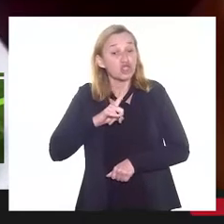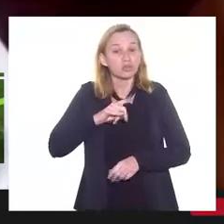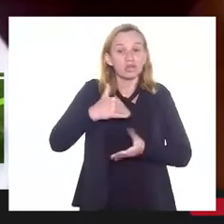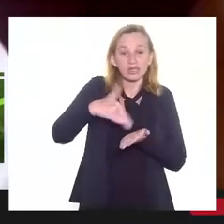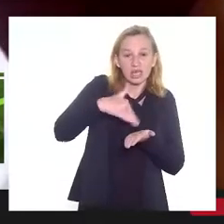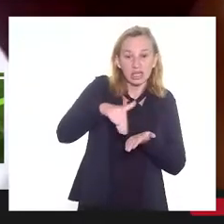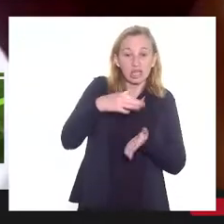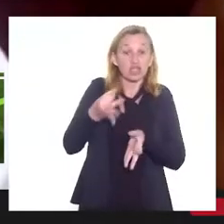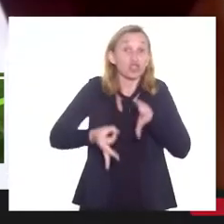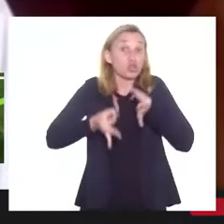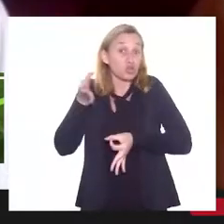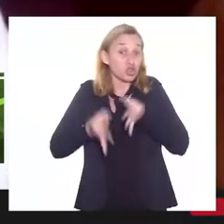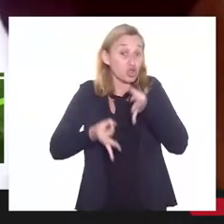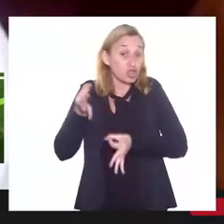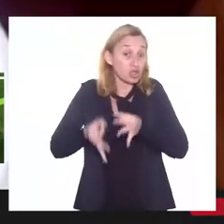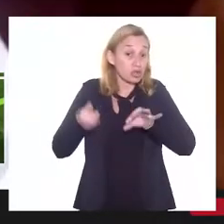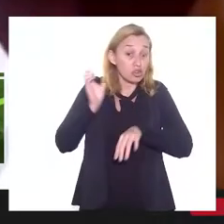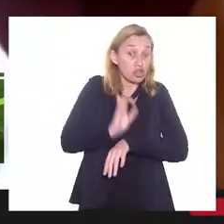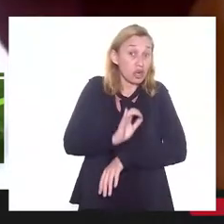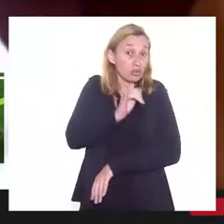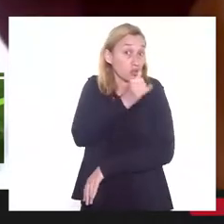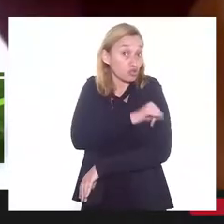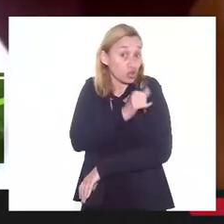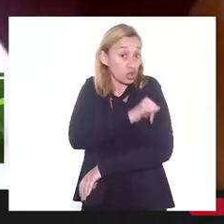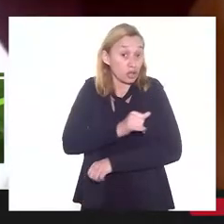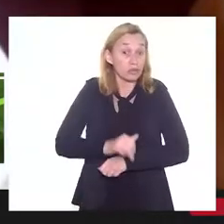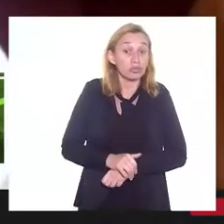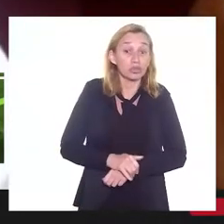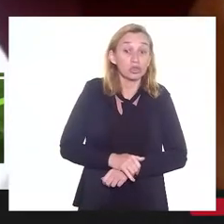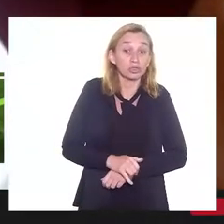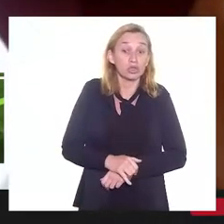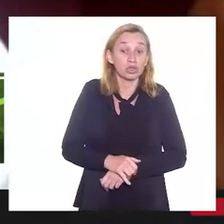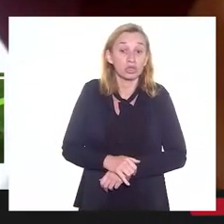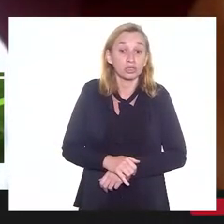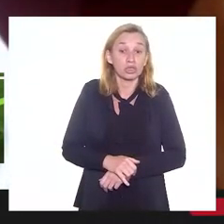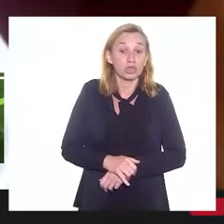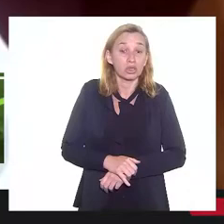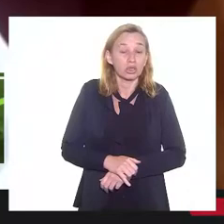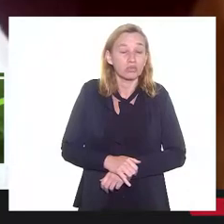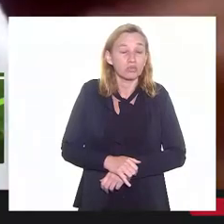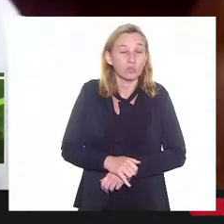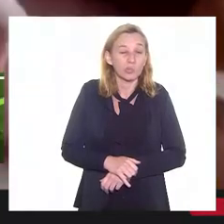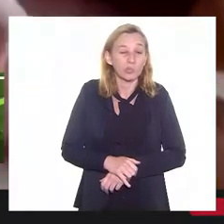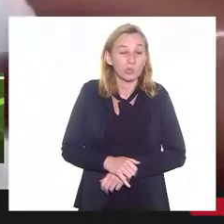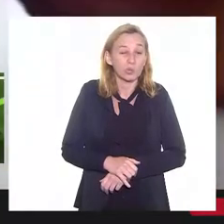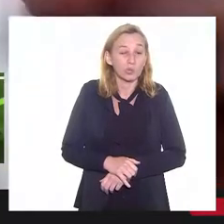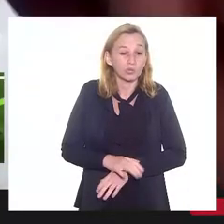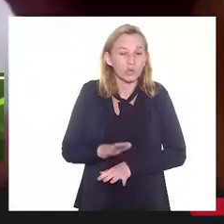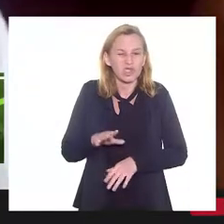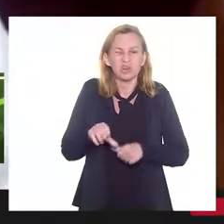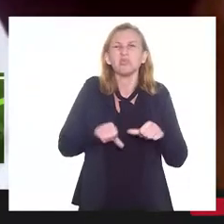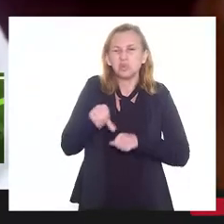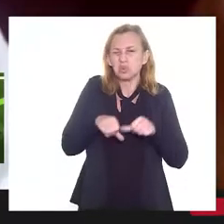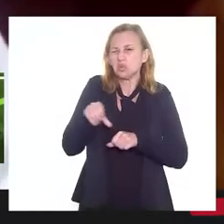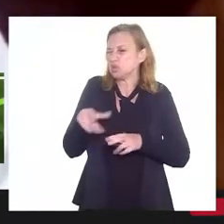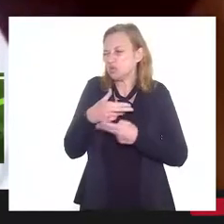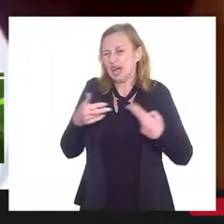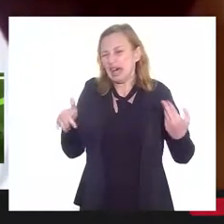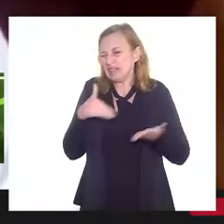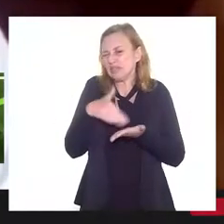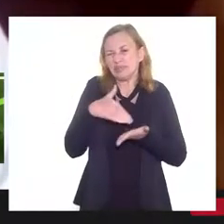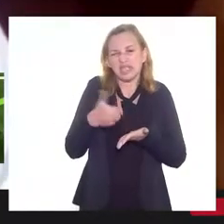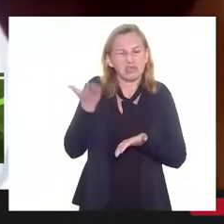Secretaria de Justiça do Estado do Rio de Janeiro nós tínhamos na Então por que mudou vários secretários